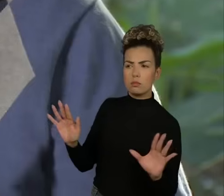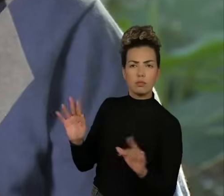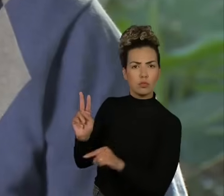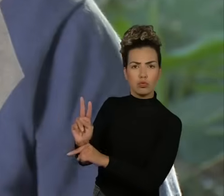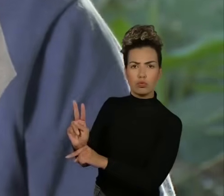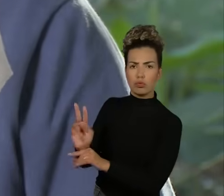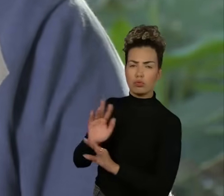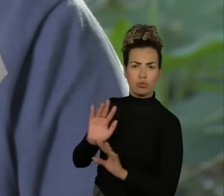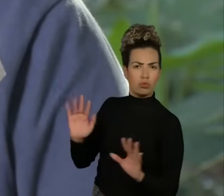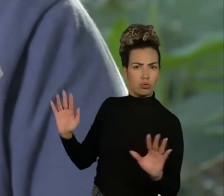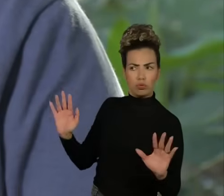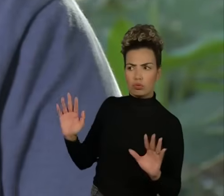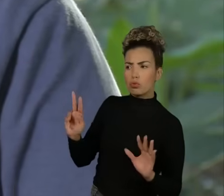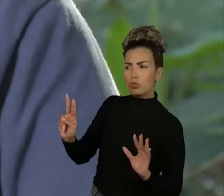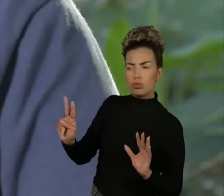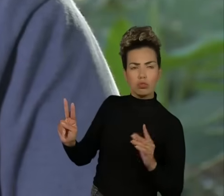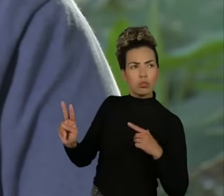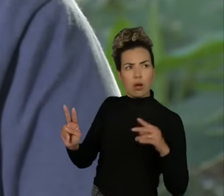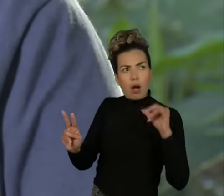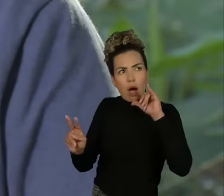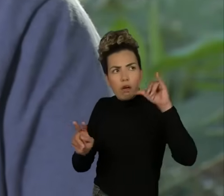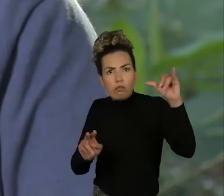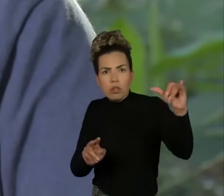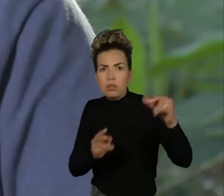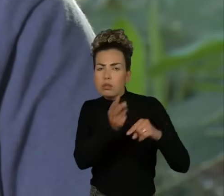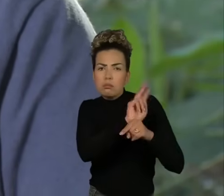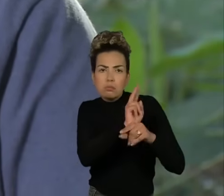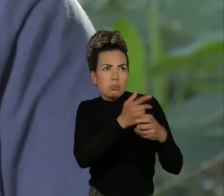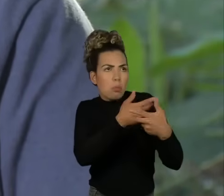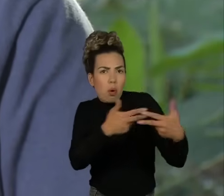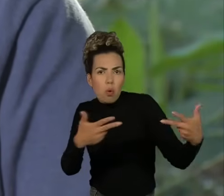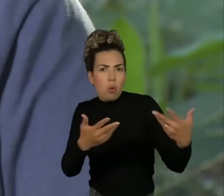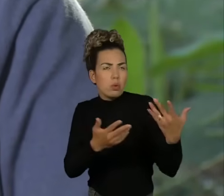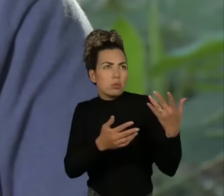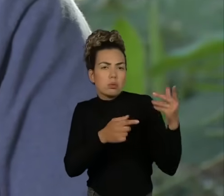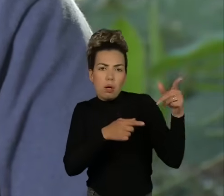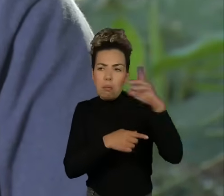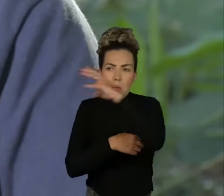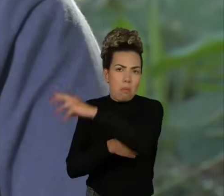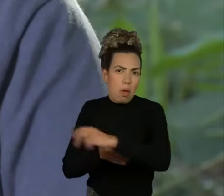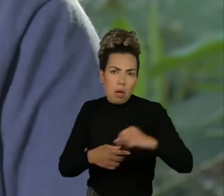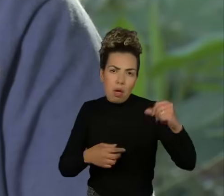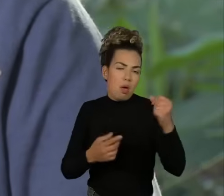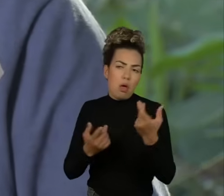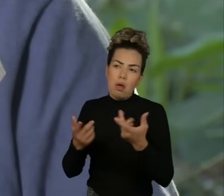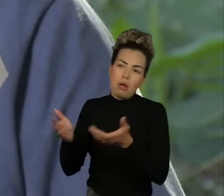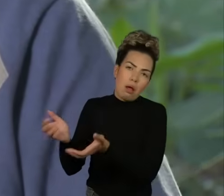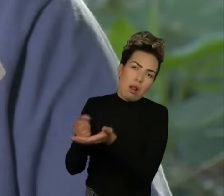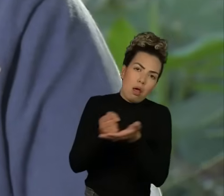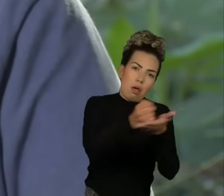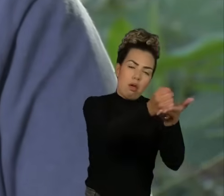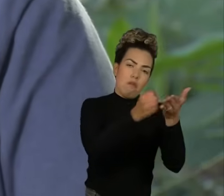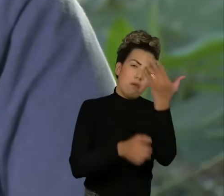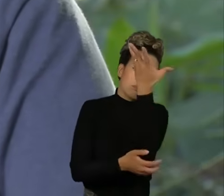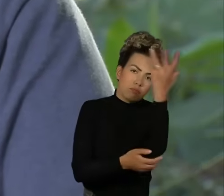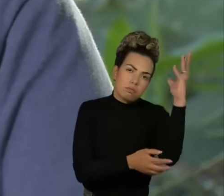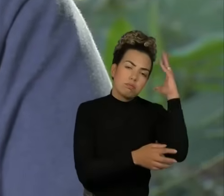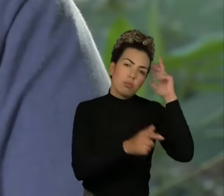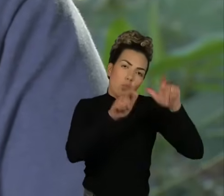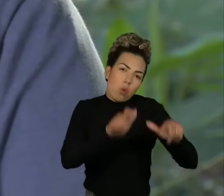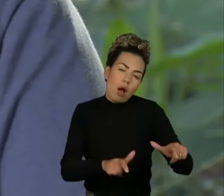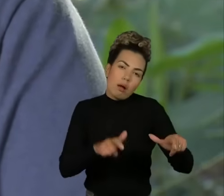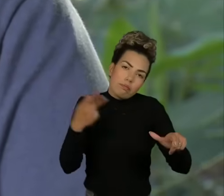e chamar os órgãos de defesa para capturarem o animal e retornarem ele para o seu